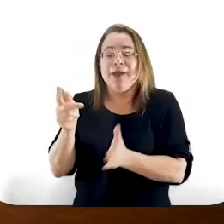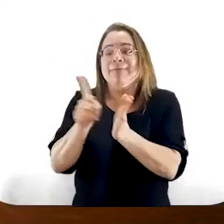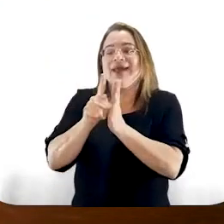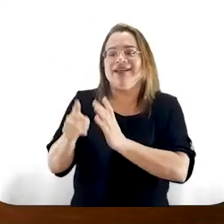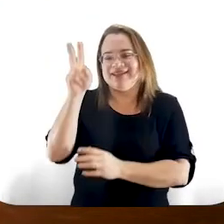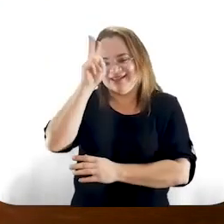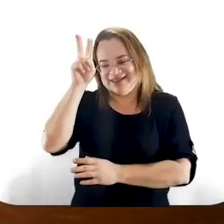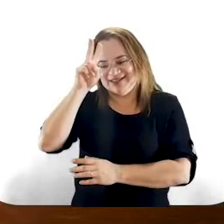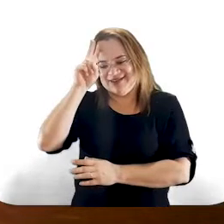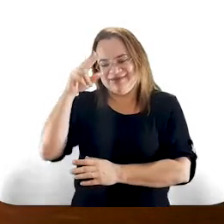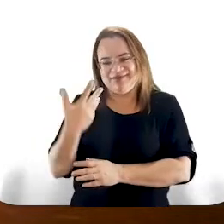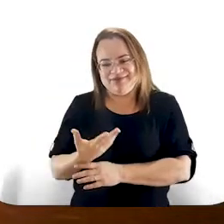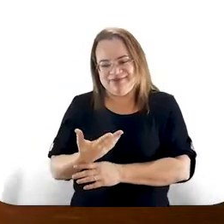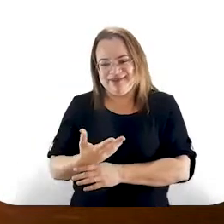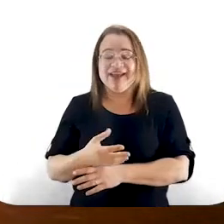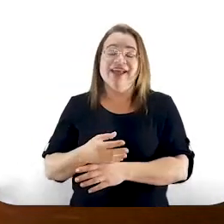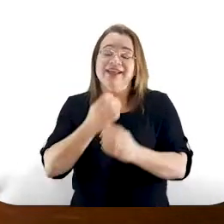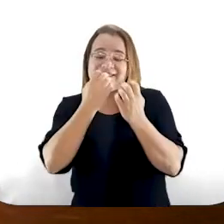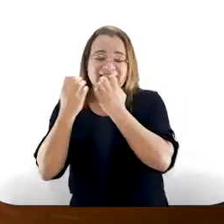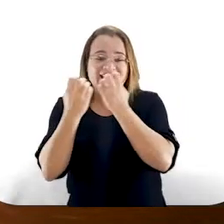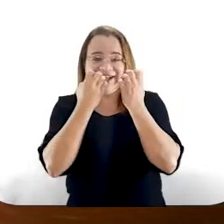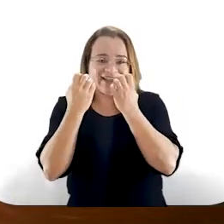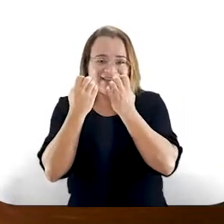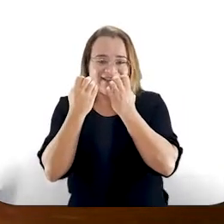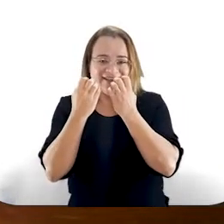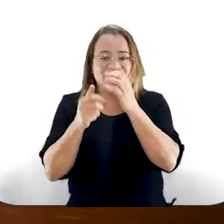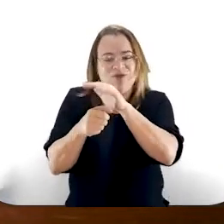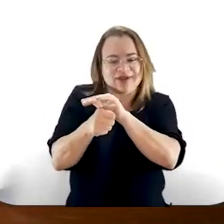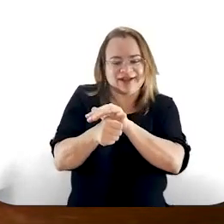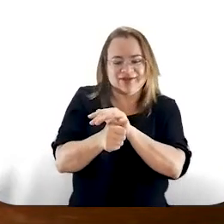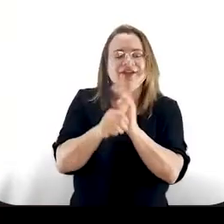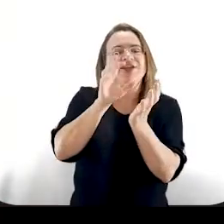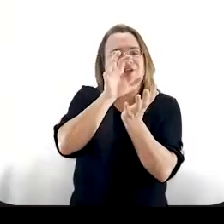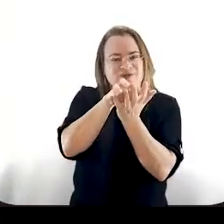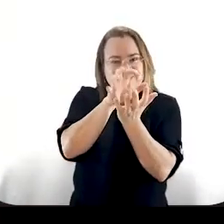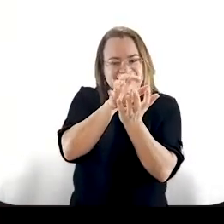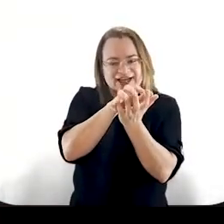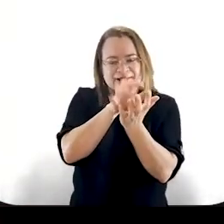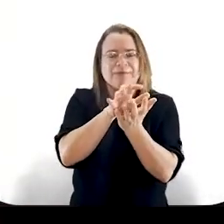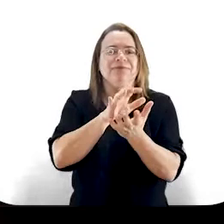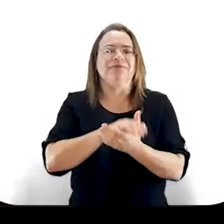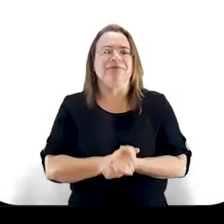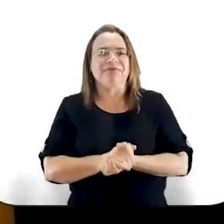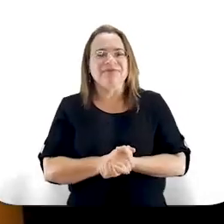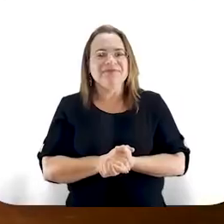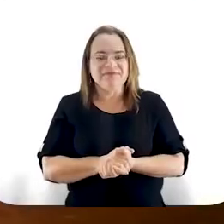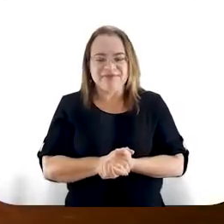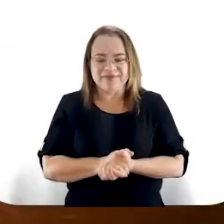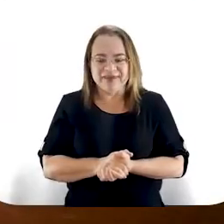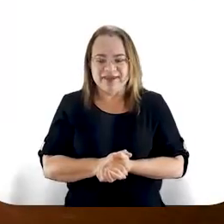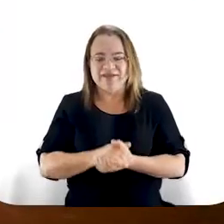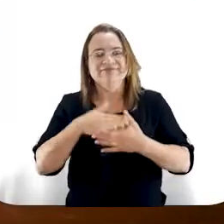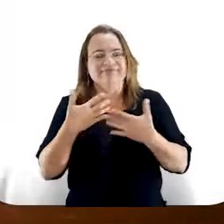dessa história da gaita, do cágado e o jacaré.